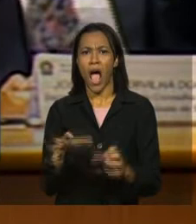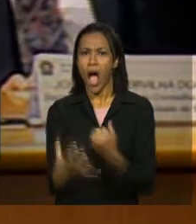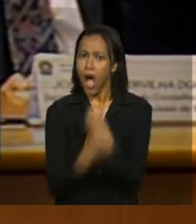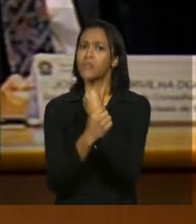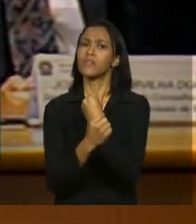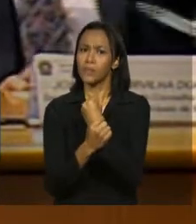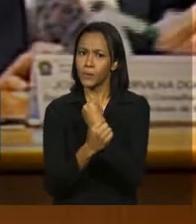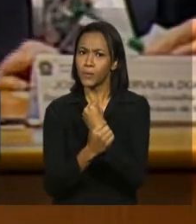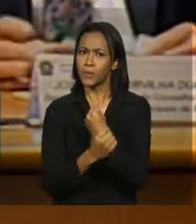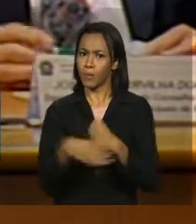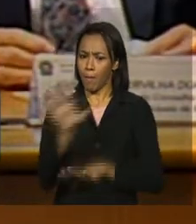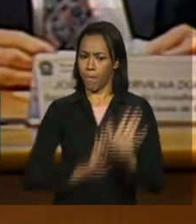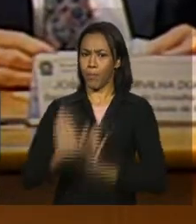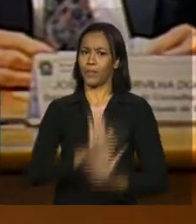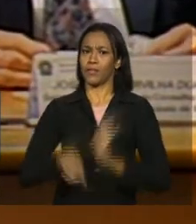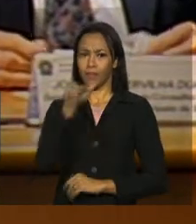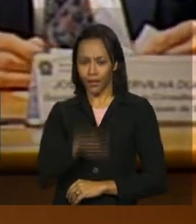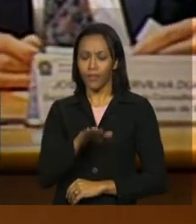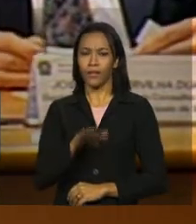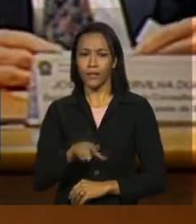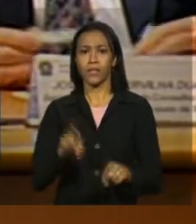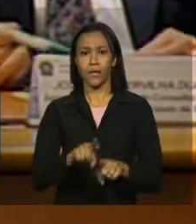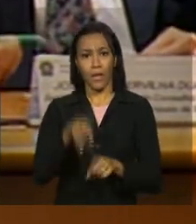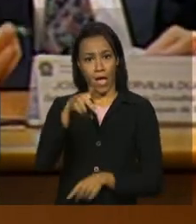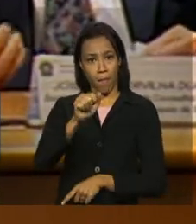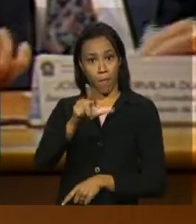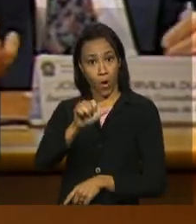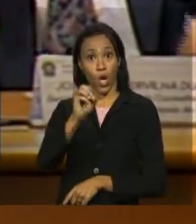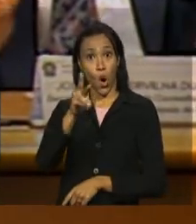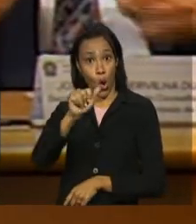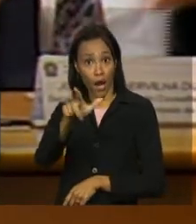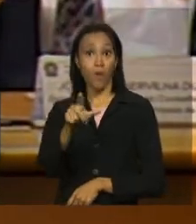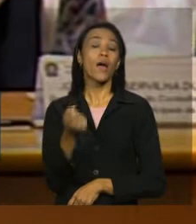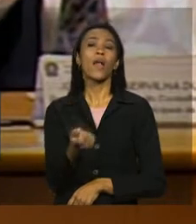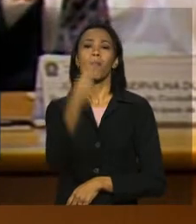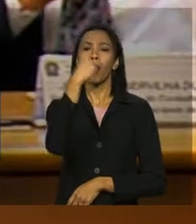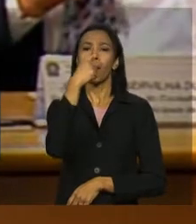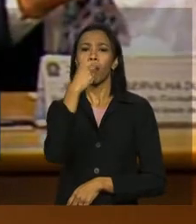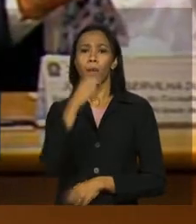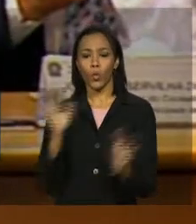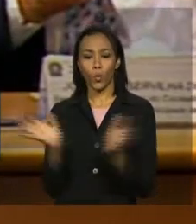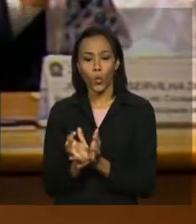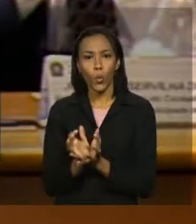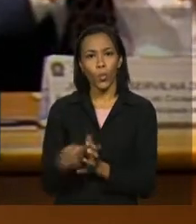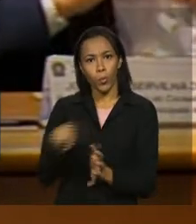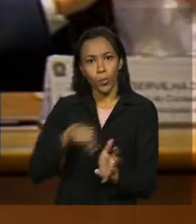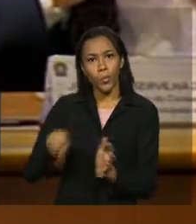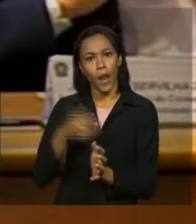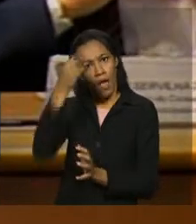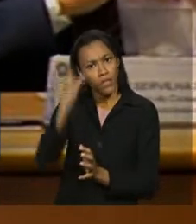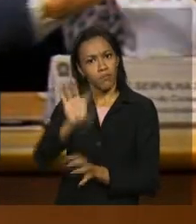garante a imunidade da Criança individualmente e a pólio oral ela garante a imunidade de grupo né da imunidade de rebanho